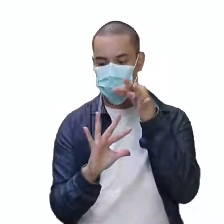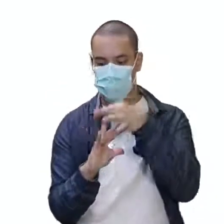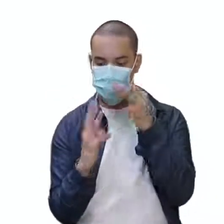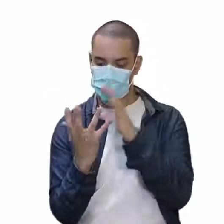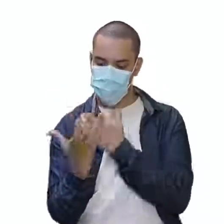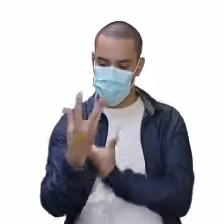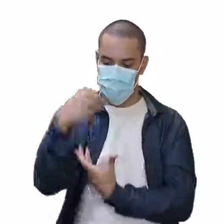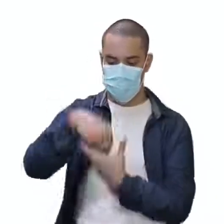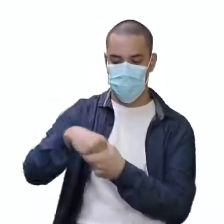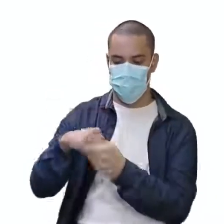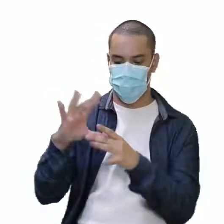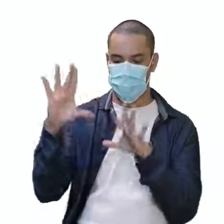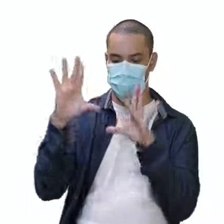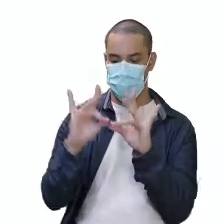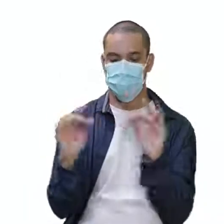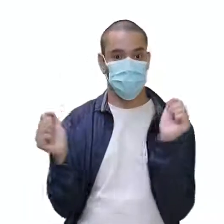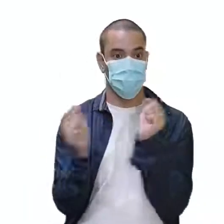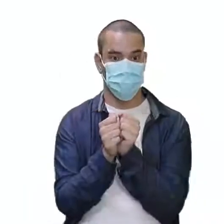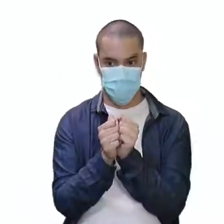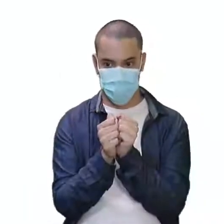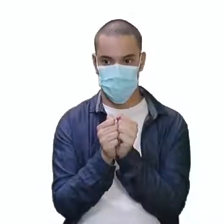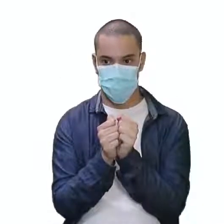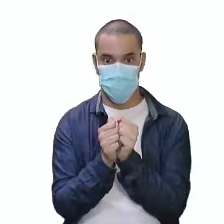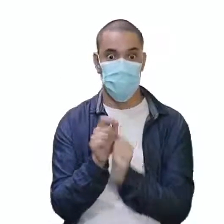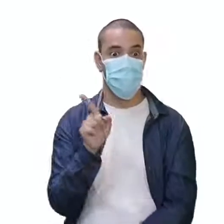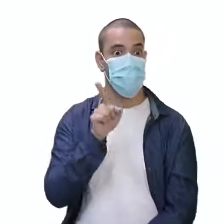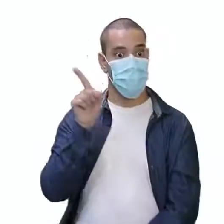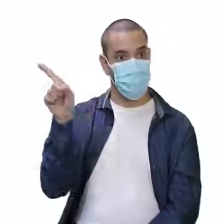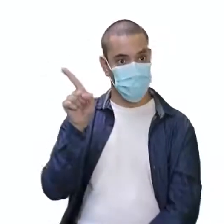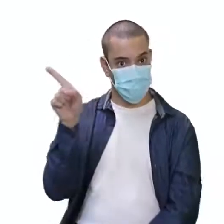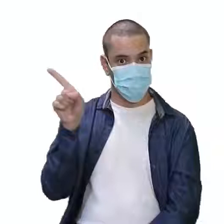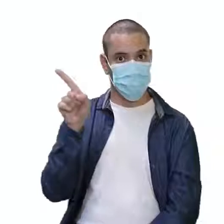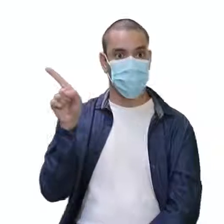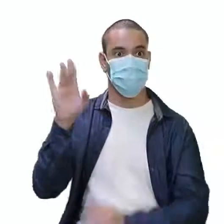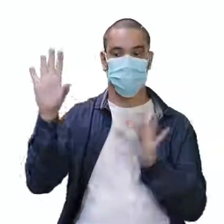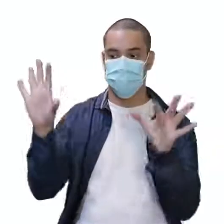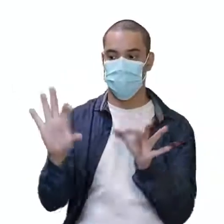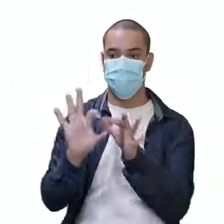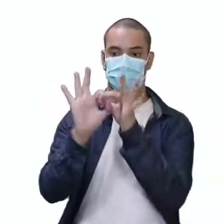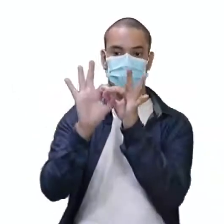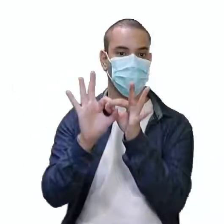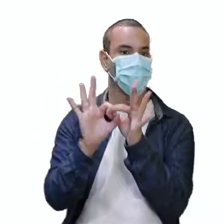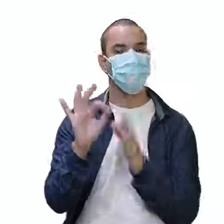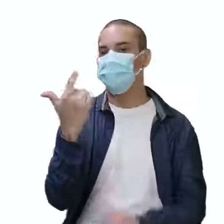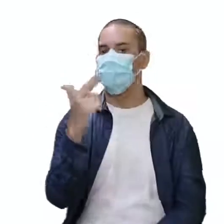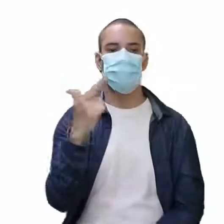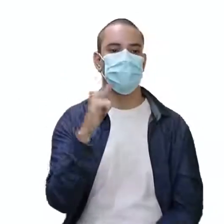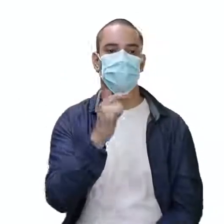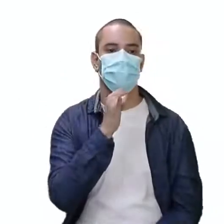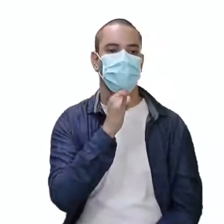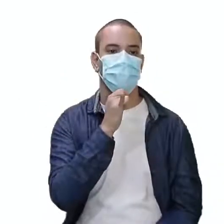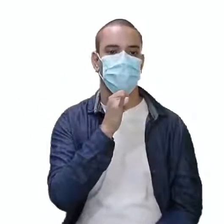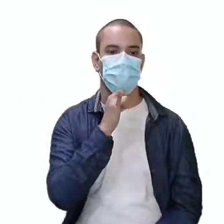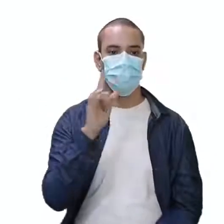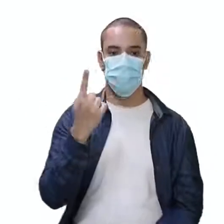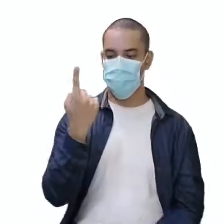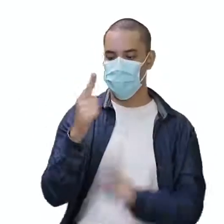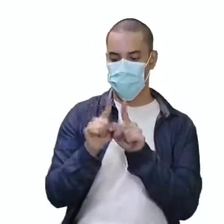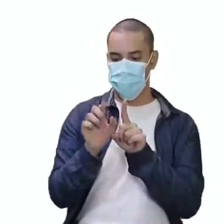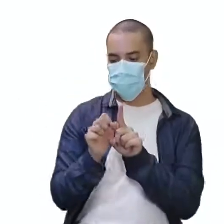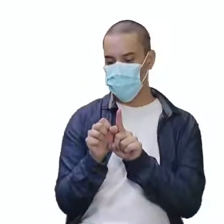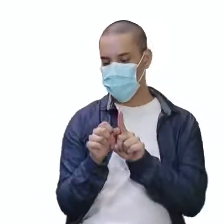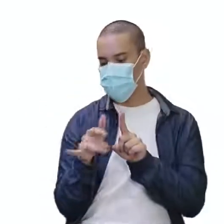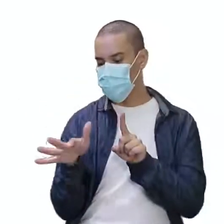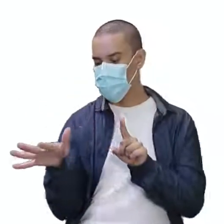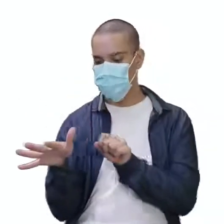em colônias. Nessa associação, você não tem organismos que se sobressaem uns aos